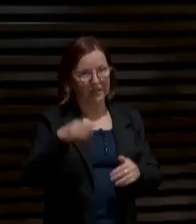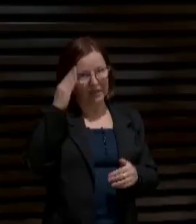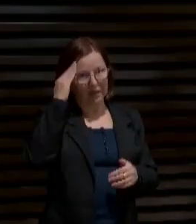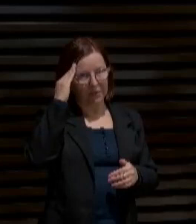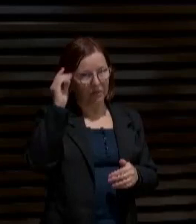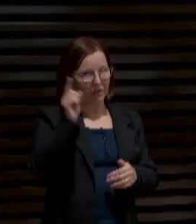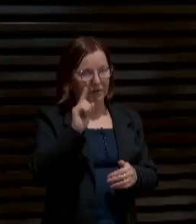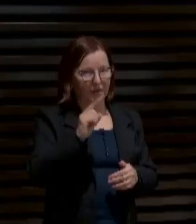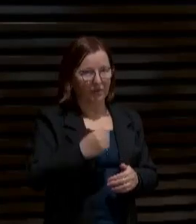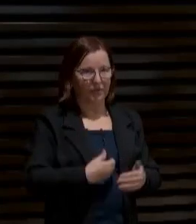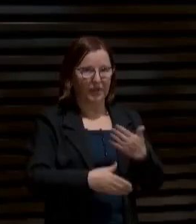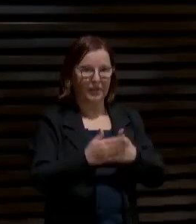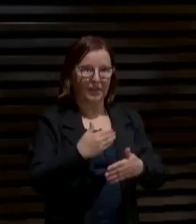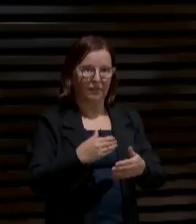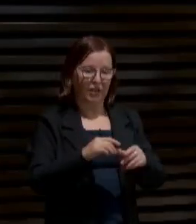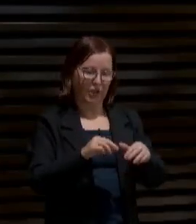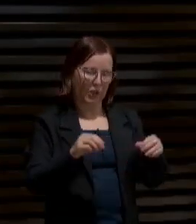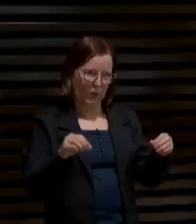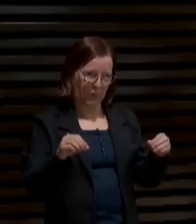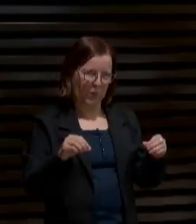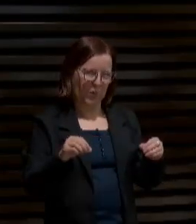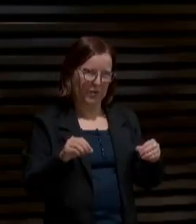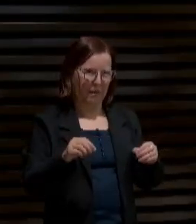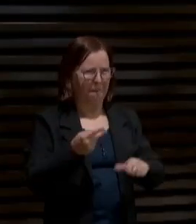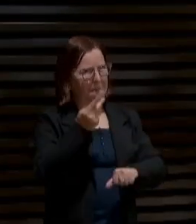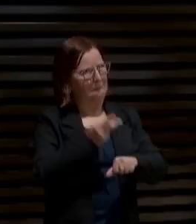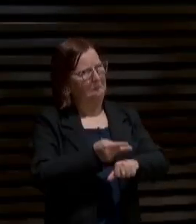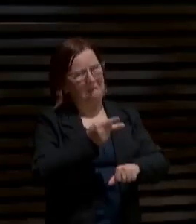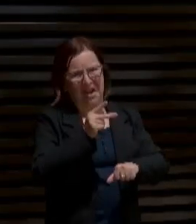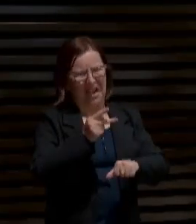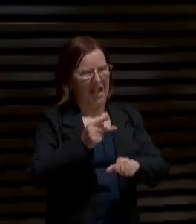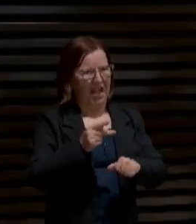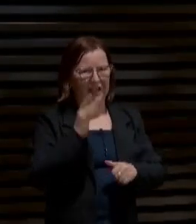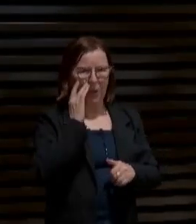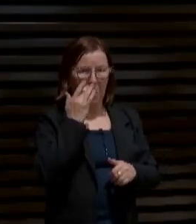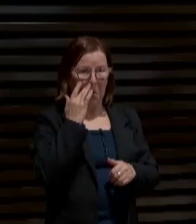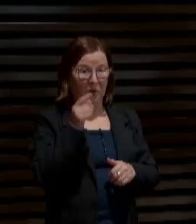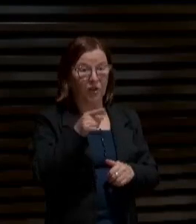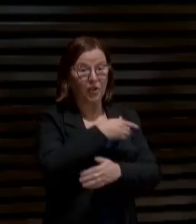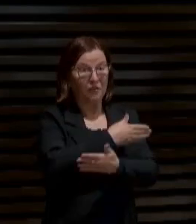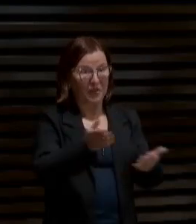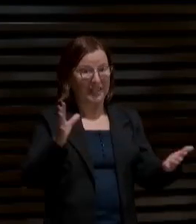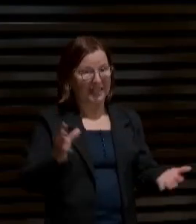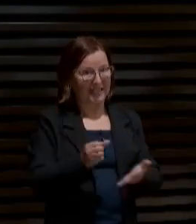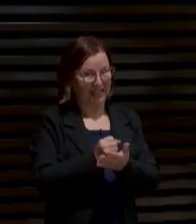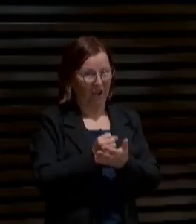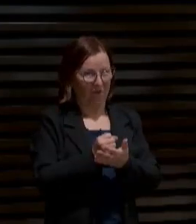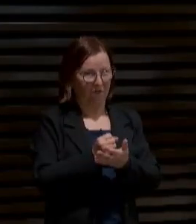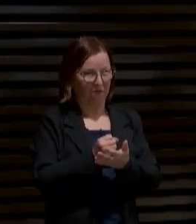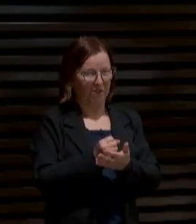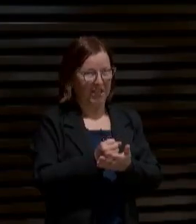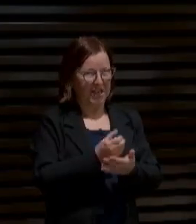foi mediante coisas perecíveis como prata ou ouro que vocês foram resgatados da vida